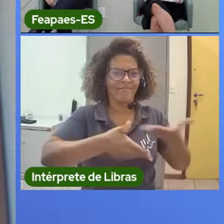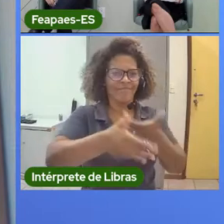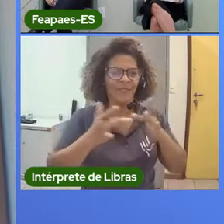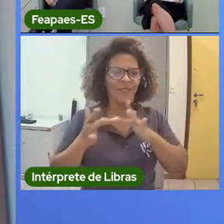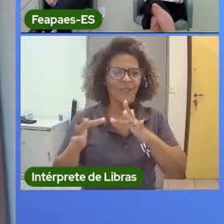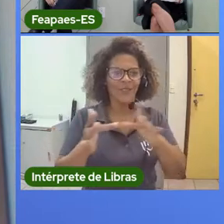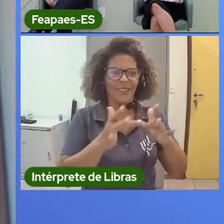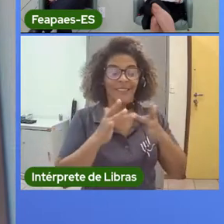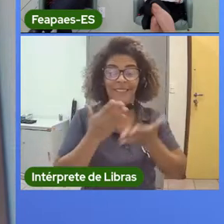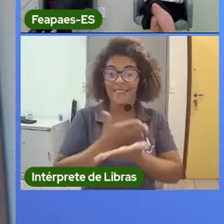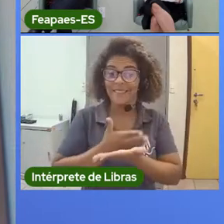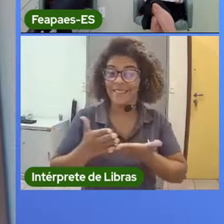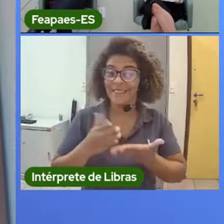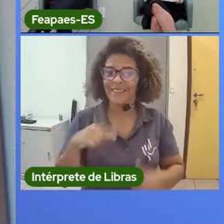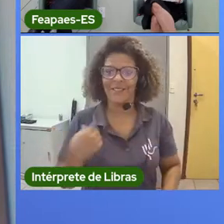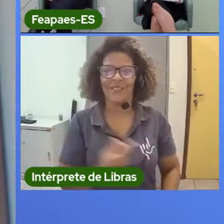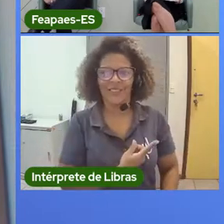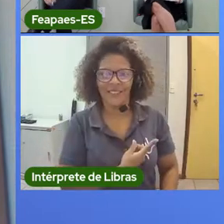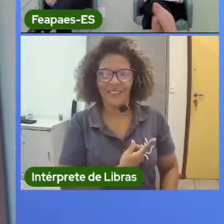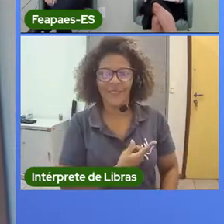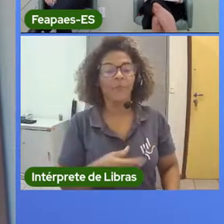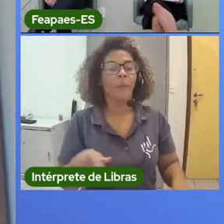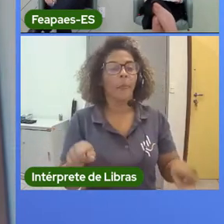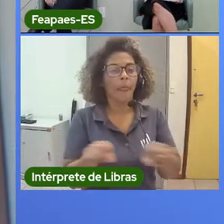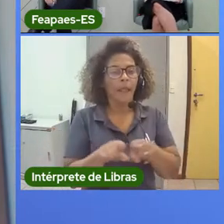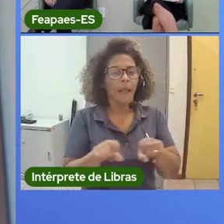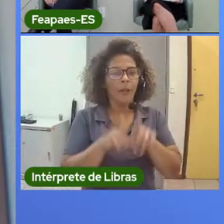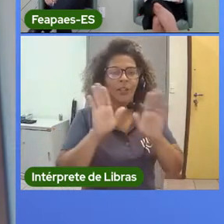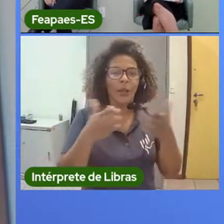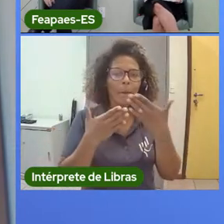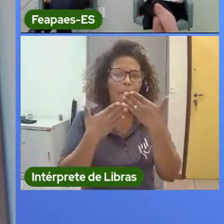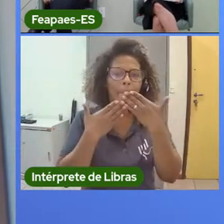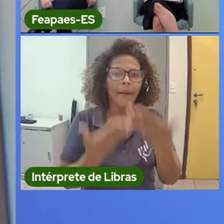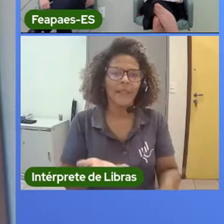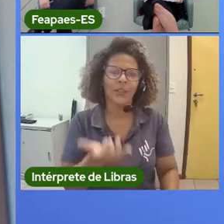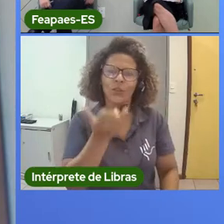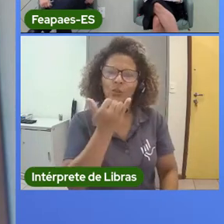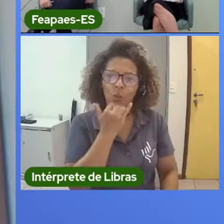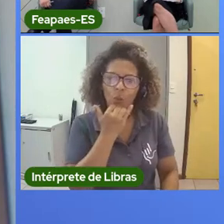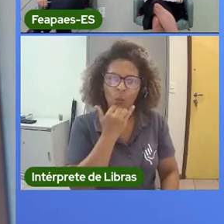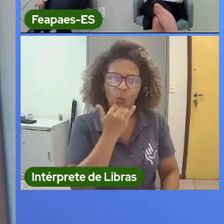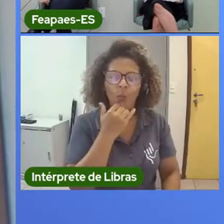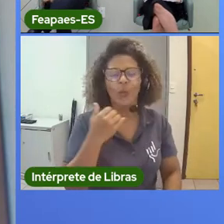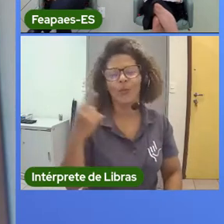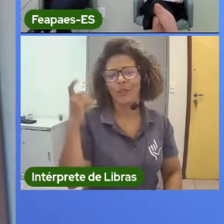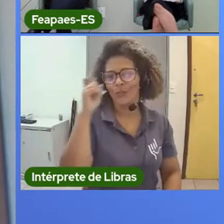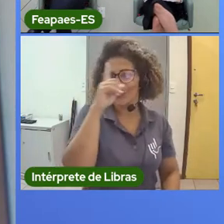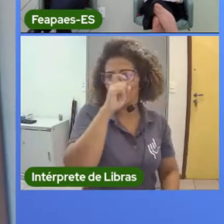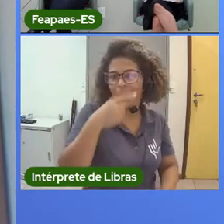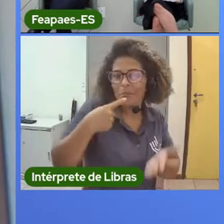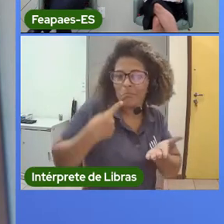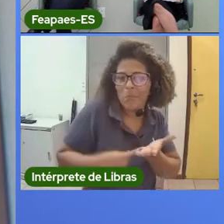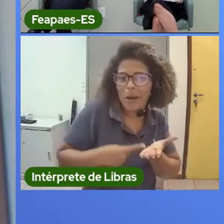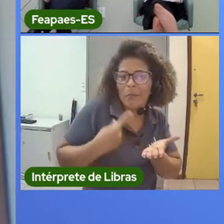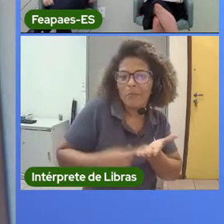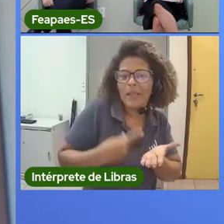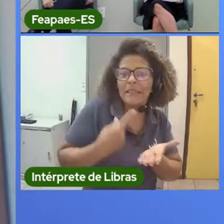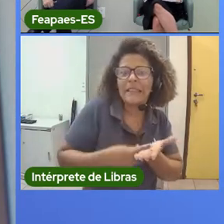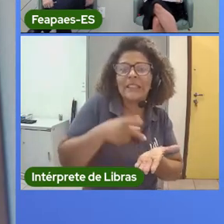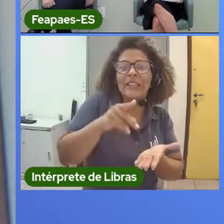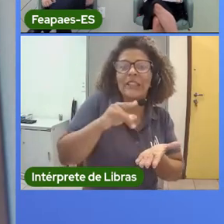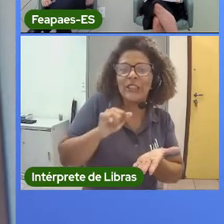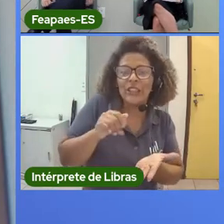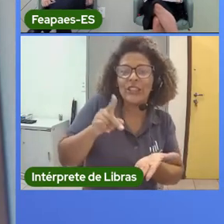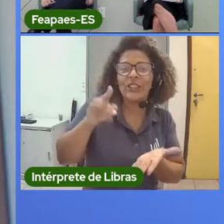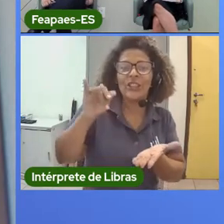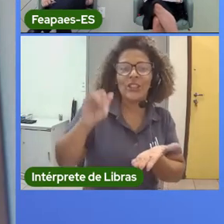contatos iniciais. E já peço desculpas também aí pelas as dificuldades aí de conciliar as agendas, né? Já